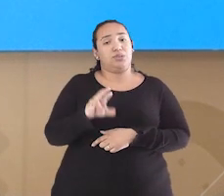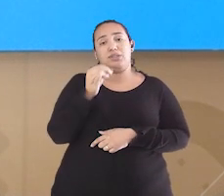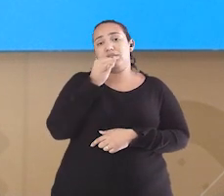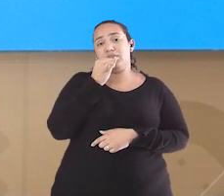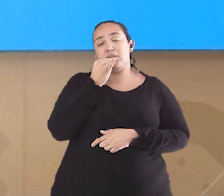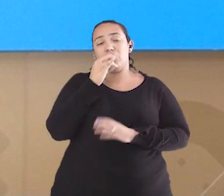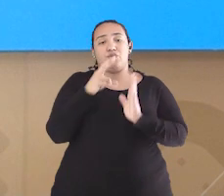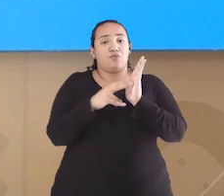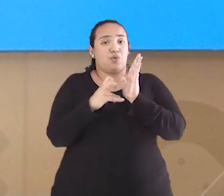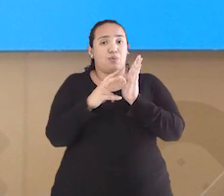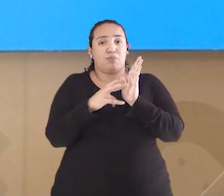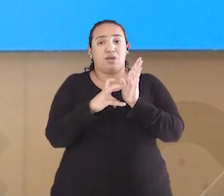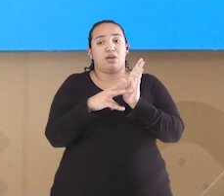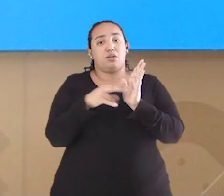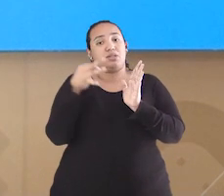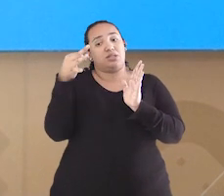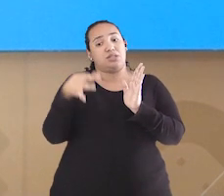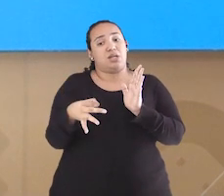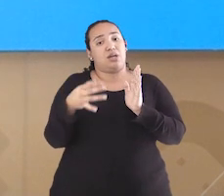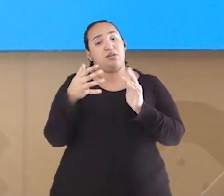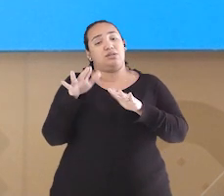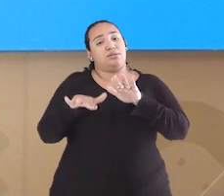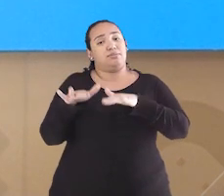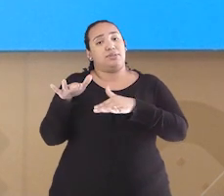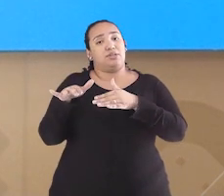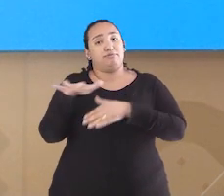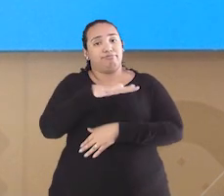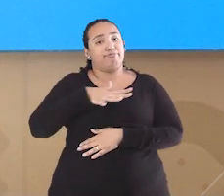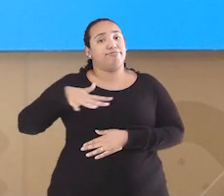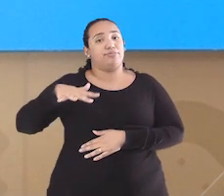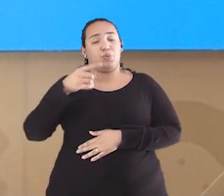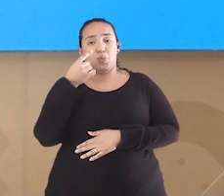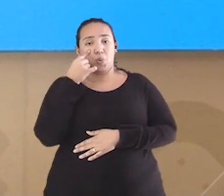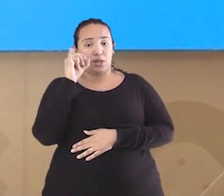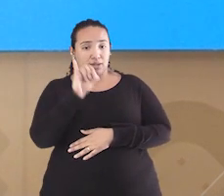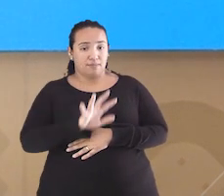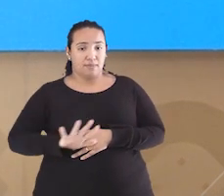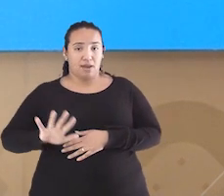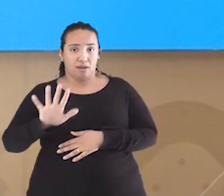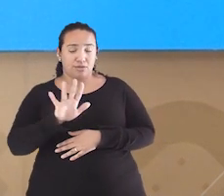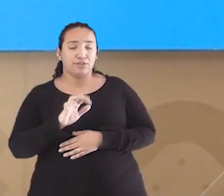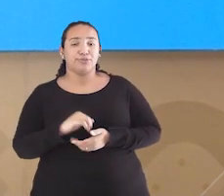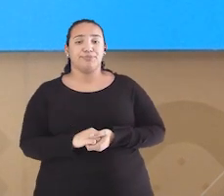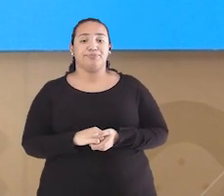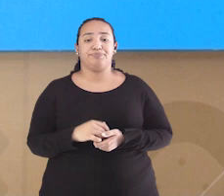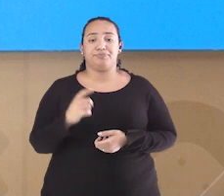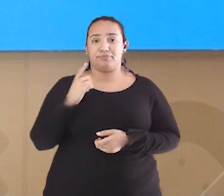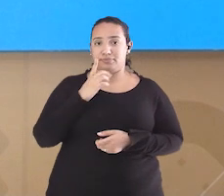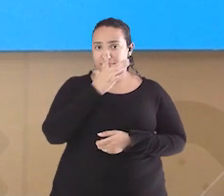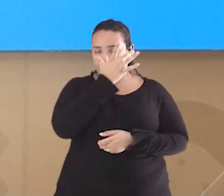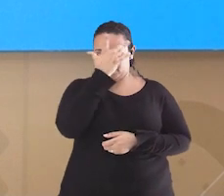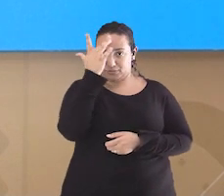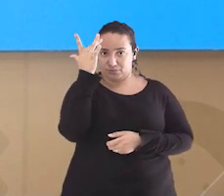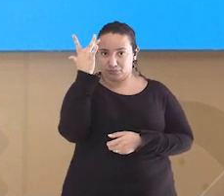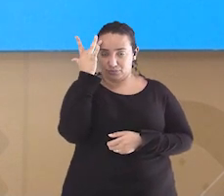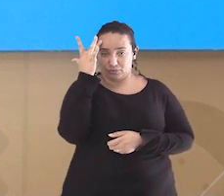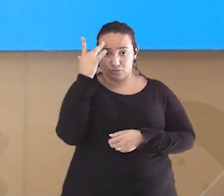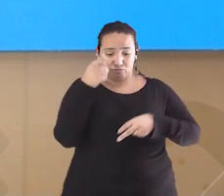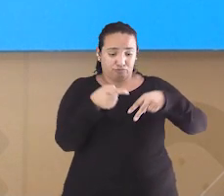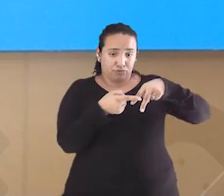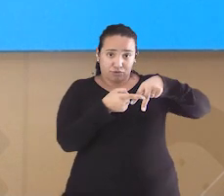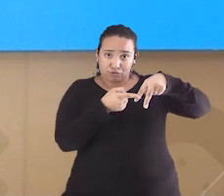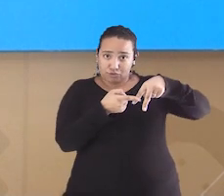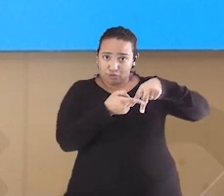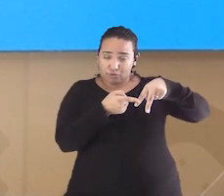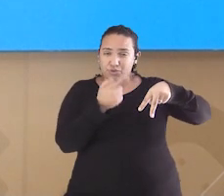utilizar certo vocabulário em algumas situações. Olhem nessa imagem aqui, por exemplo. Nós temos uma pessoa que está só